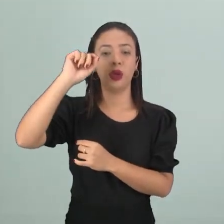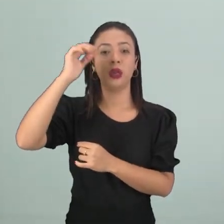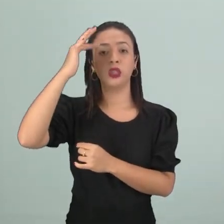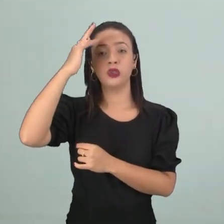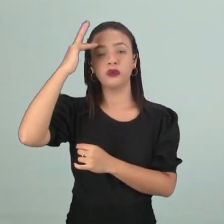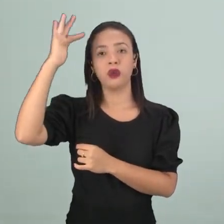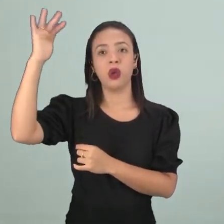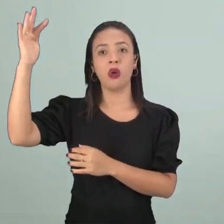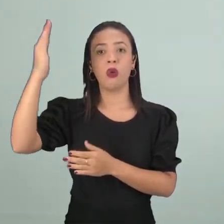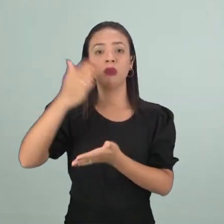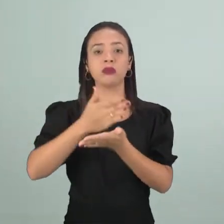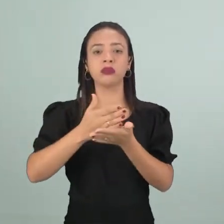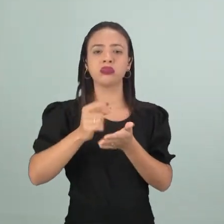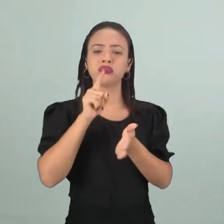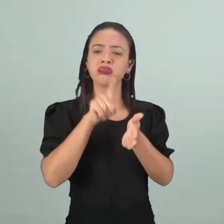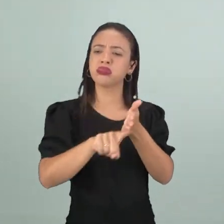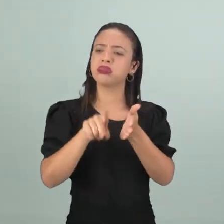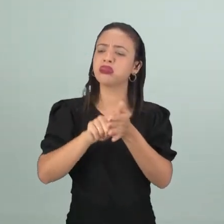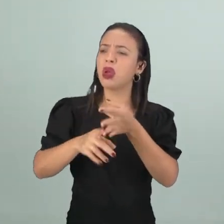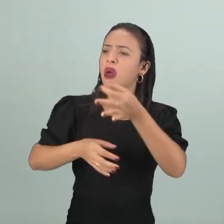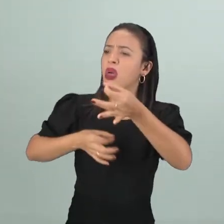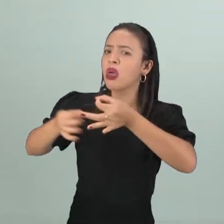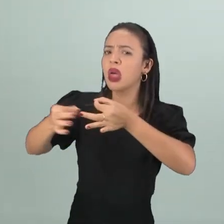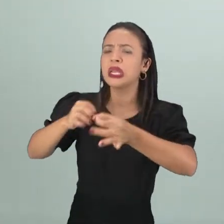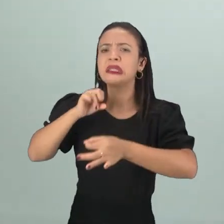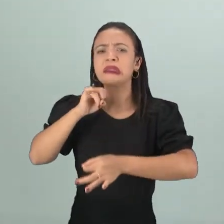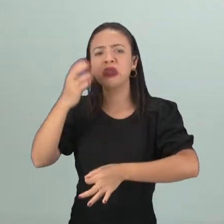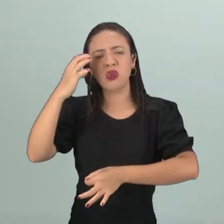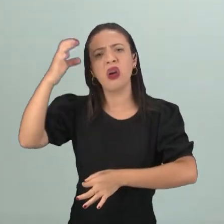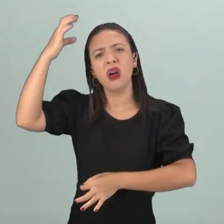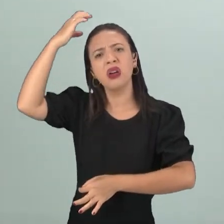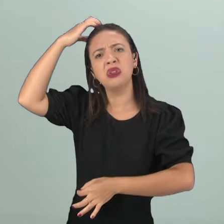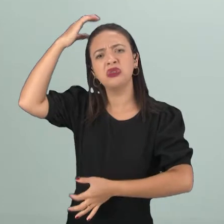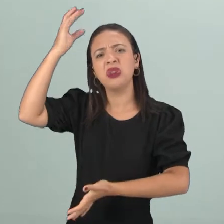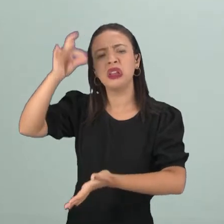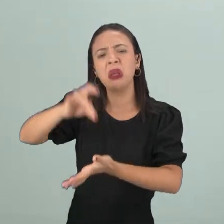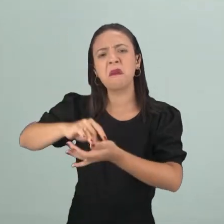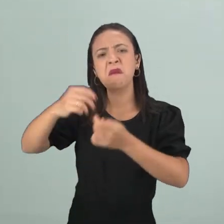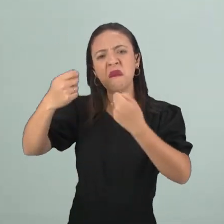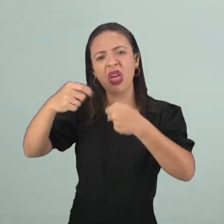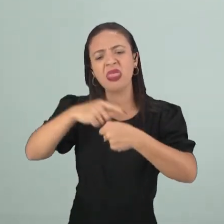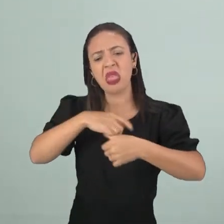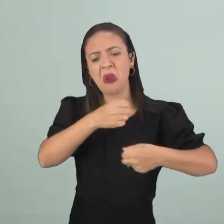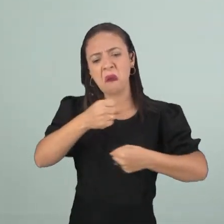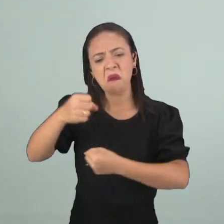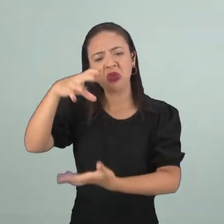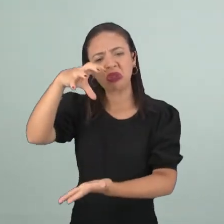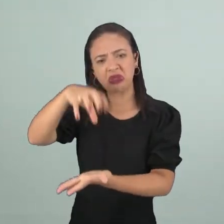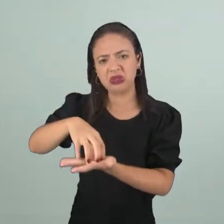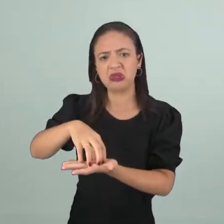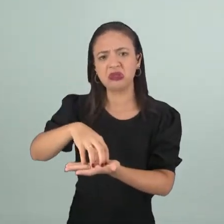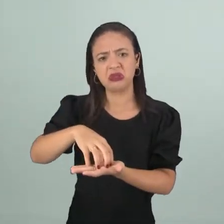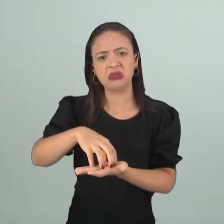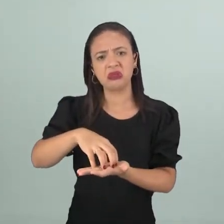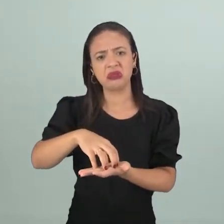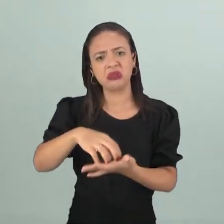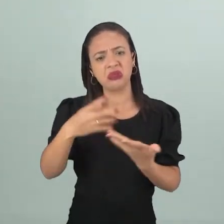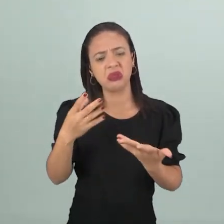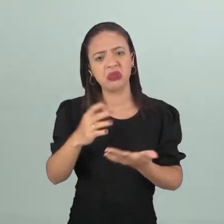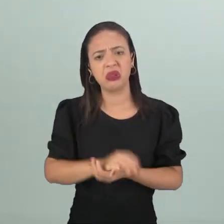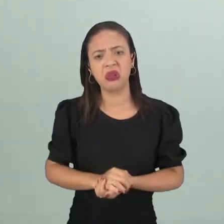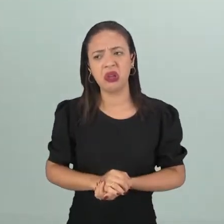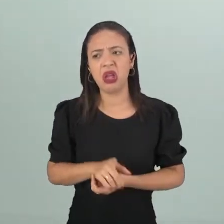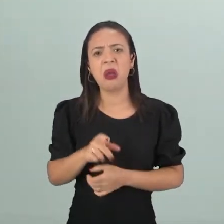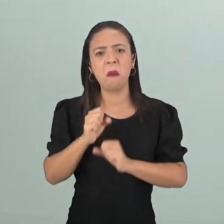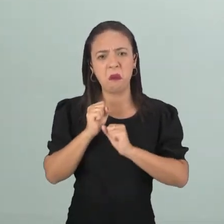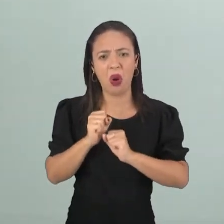vão começar a questionar se realmente o rei tinha o direito de ter o poder central, se realmente ele poderia ter o direito de